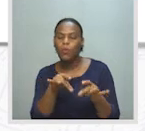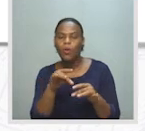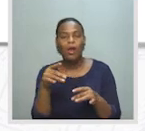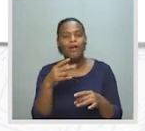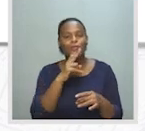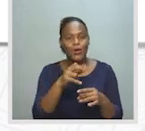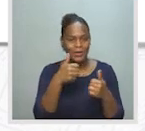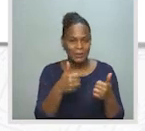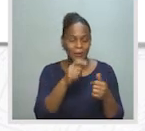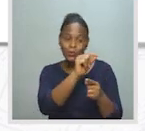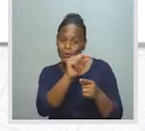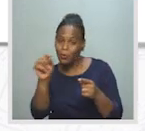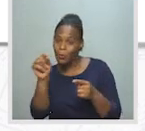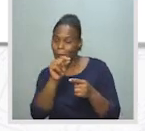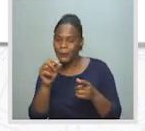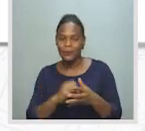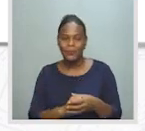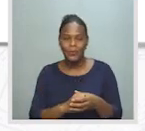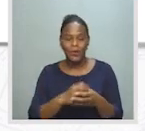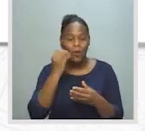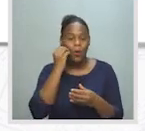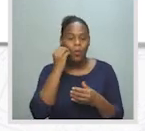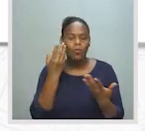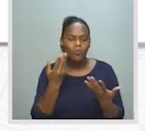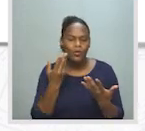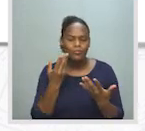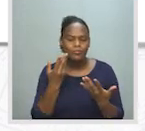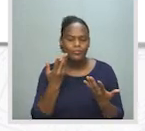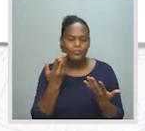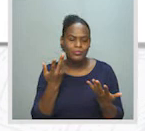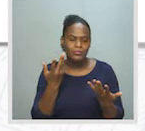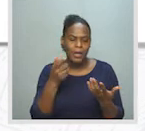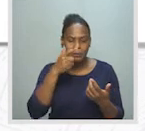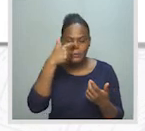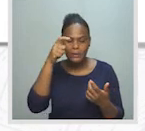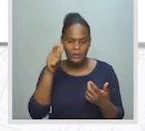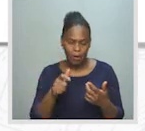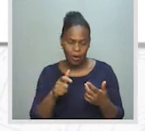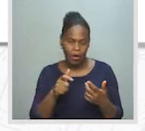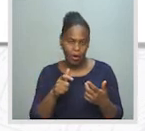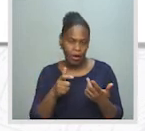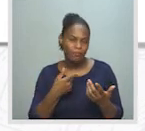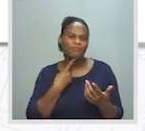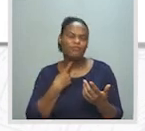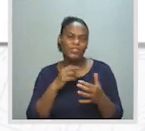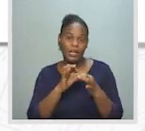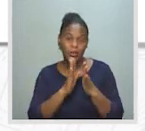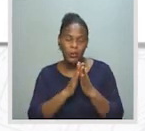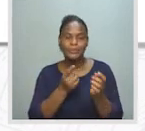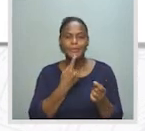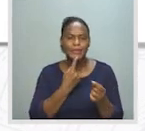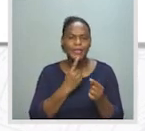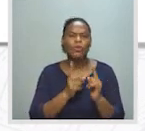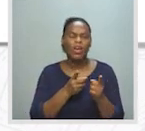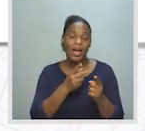correta. Como fundamentalismo religioso, entende-se a linha A: um conjunto